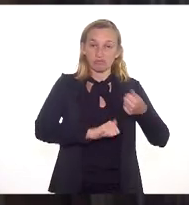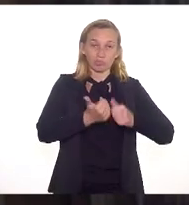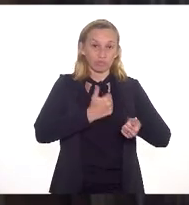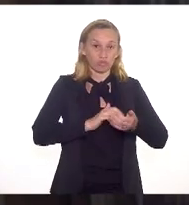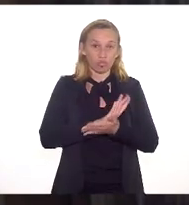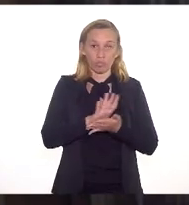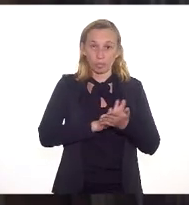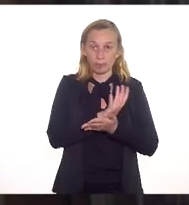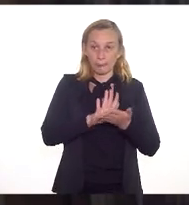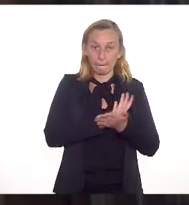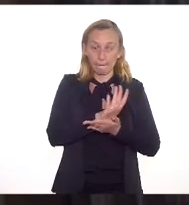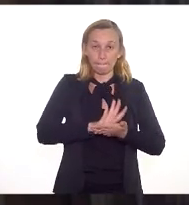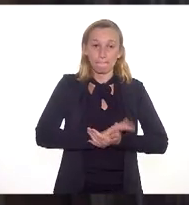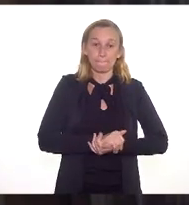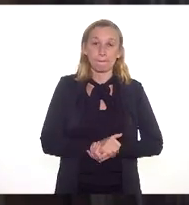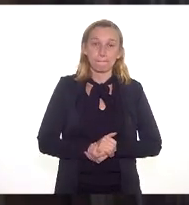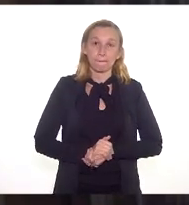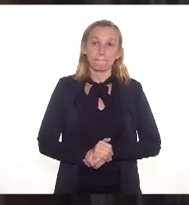Né?